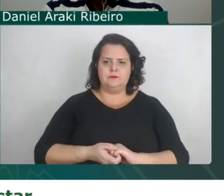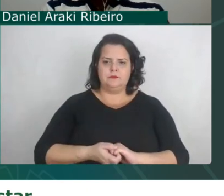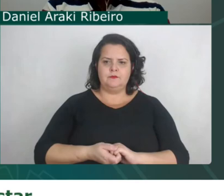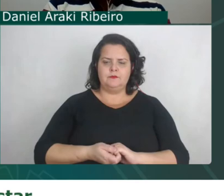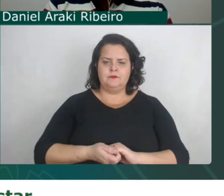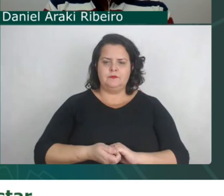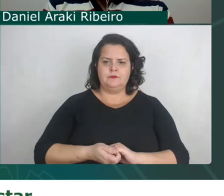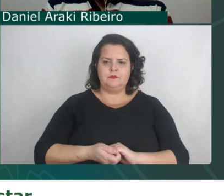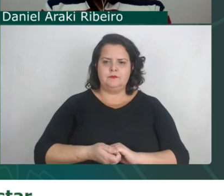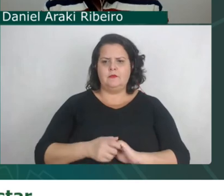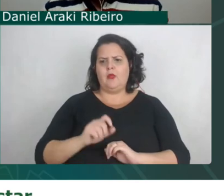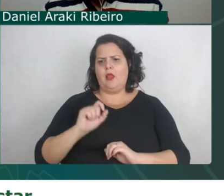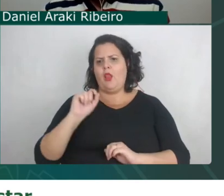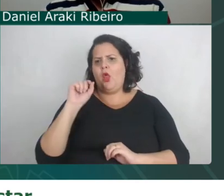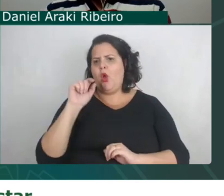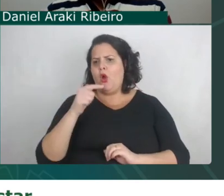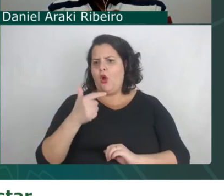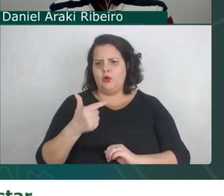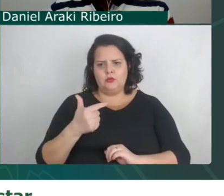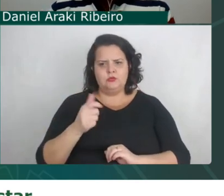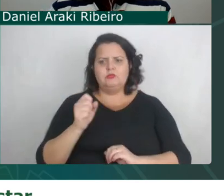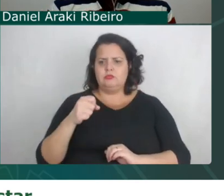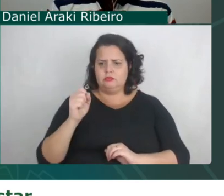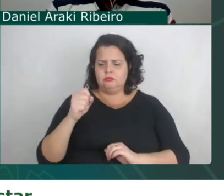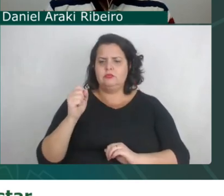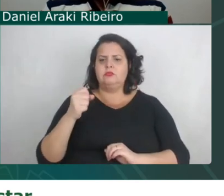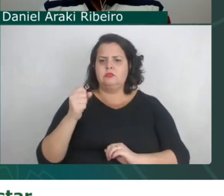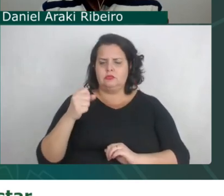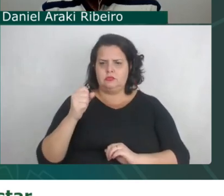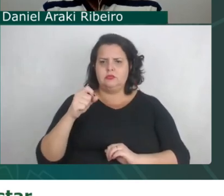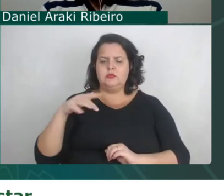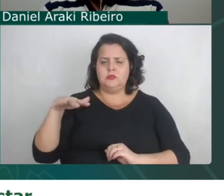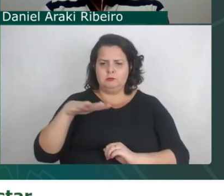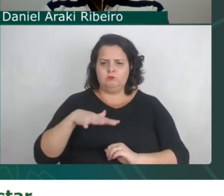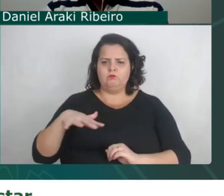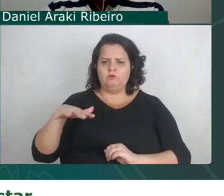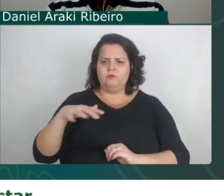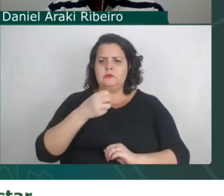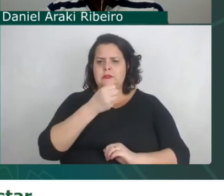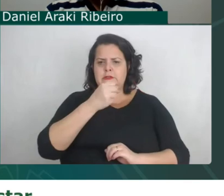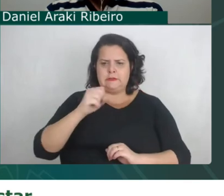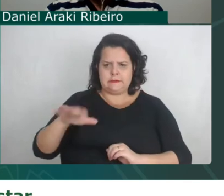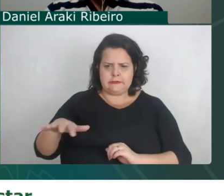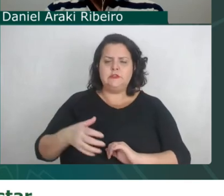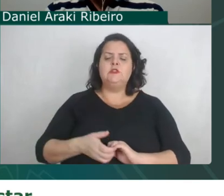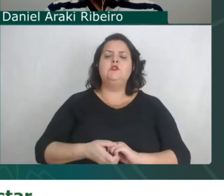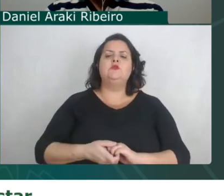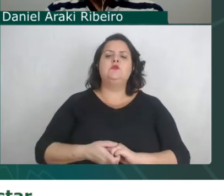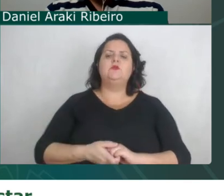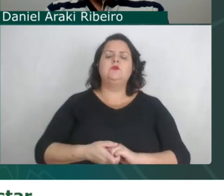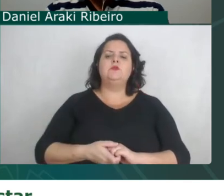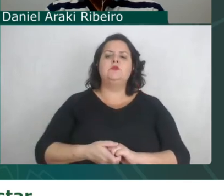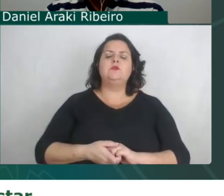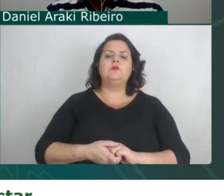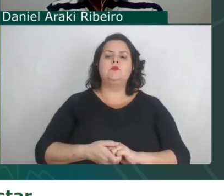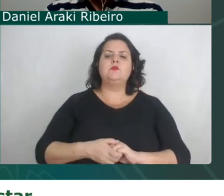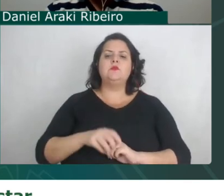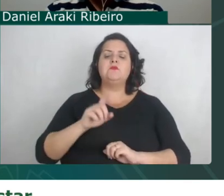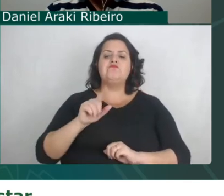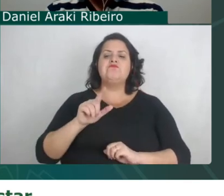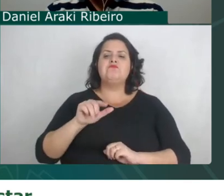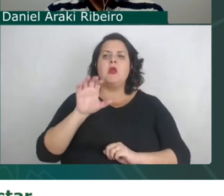Com certeza, Gustavo. Né? A região aqui da Baixada Santista, ela é reconhecida como uma região